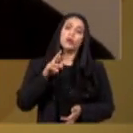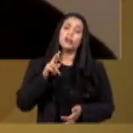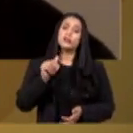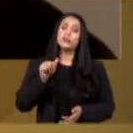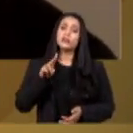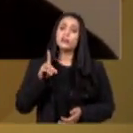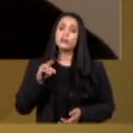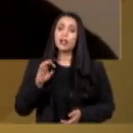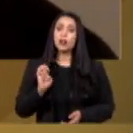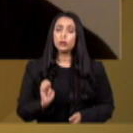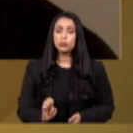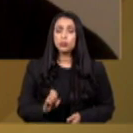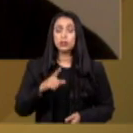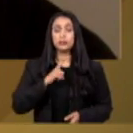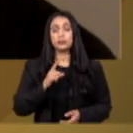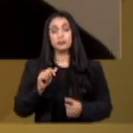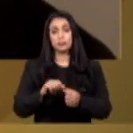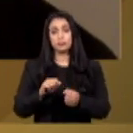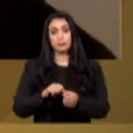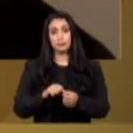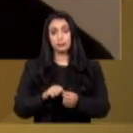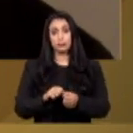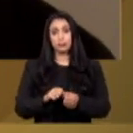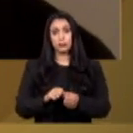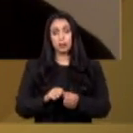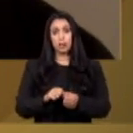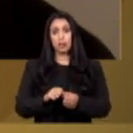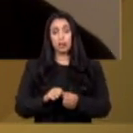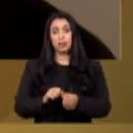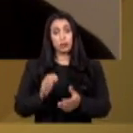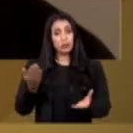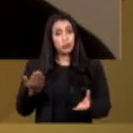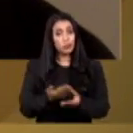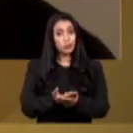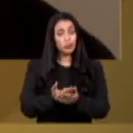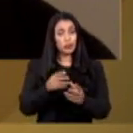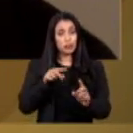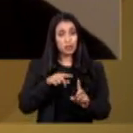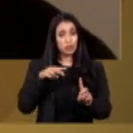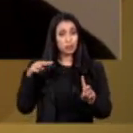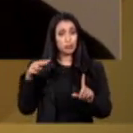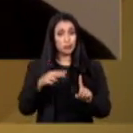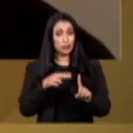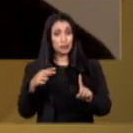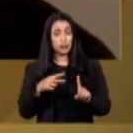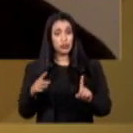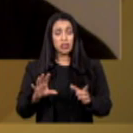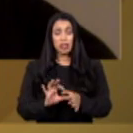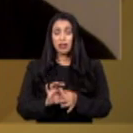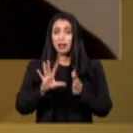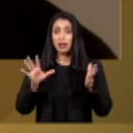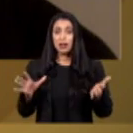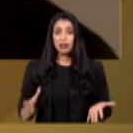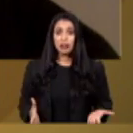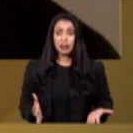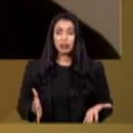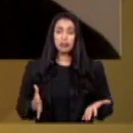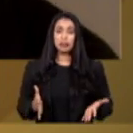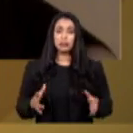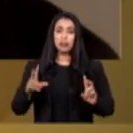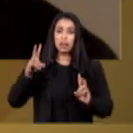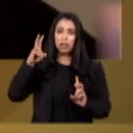geração da pena de nulidade para licitar e de vista processual aquela decisão deixa claro condição